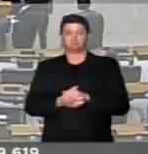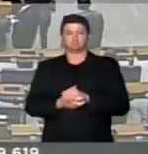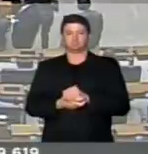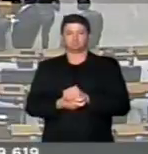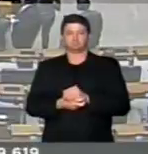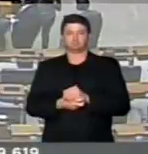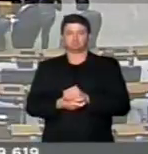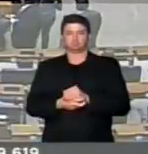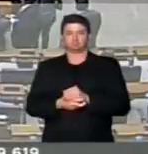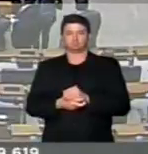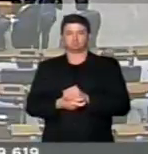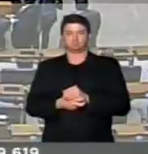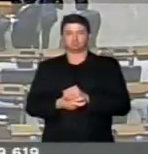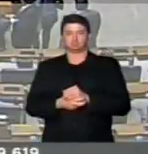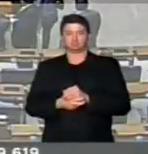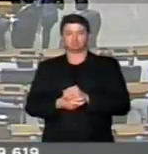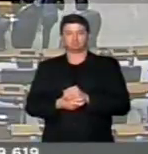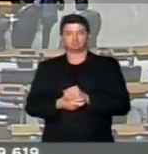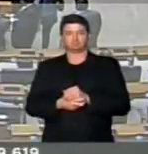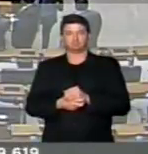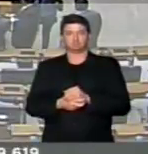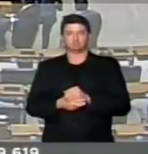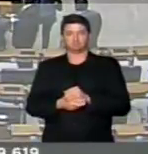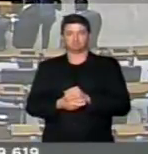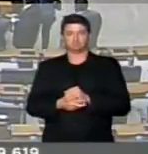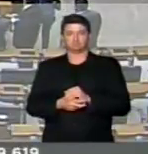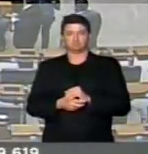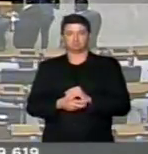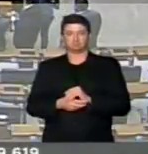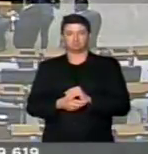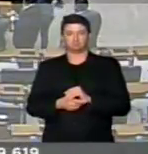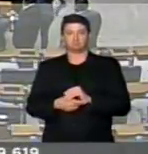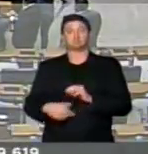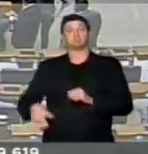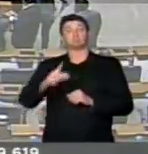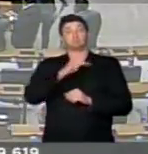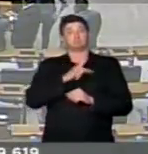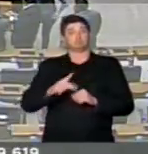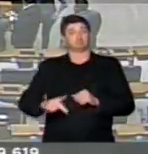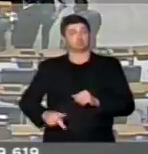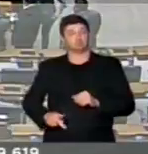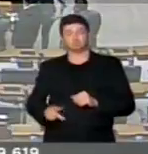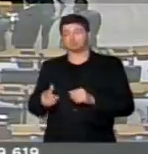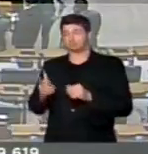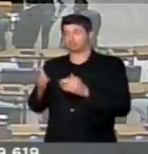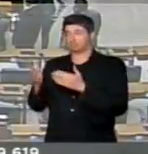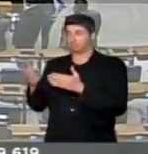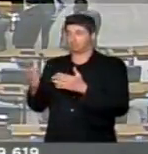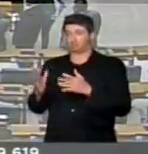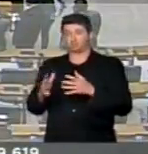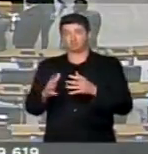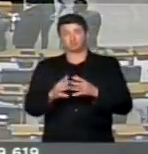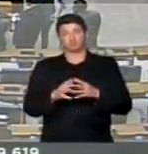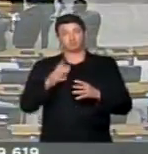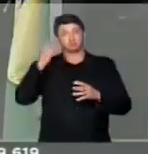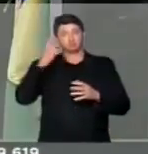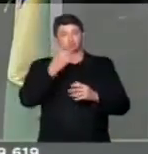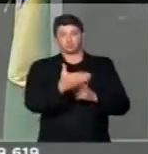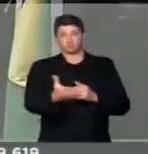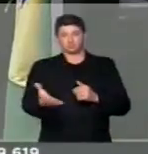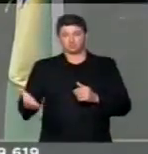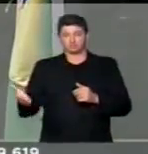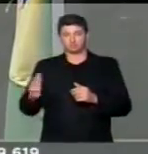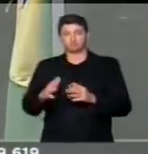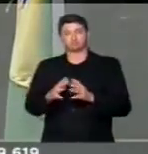Nobre deputado, vou dar daqui a pouco. Senhor presidente, senhoras e senhores